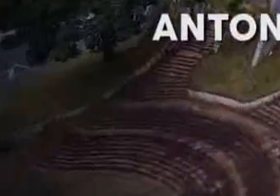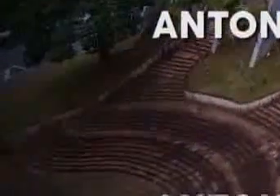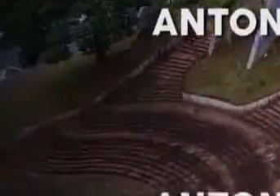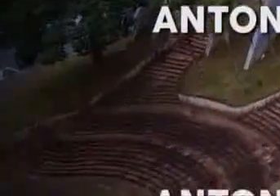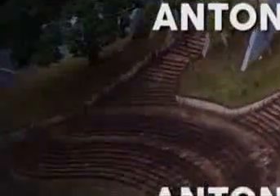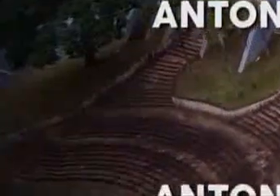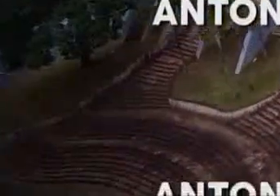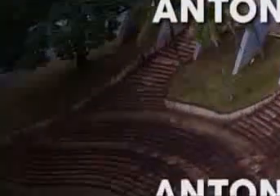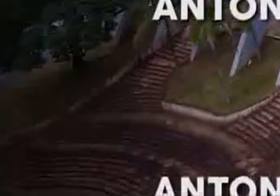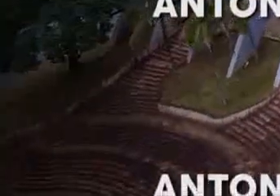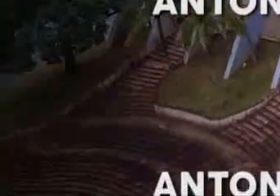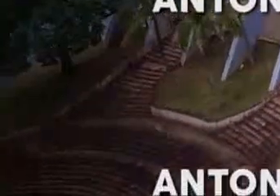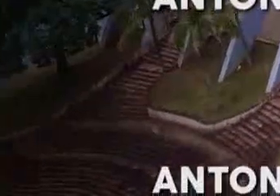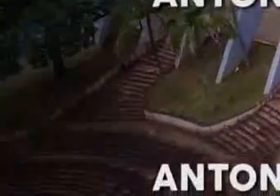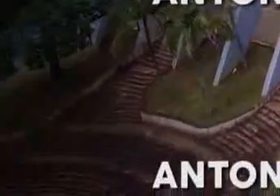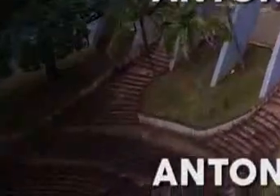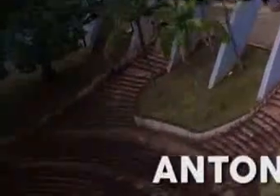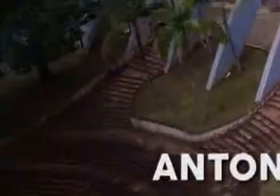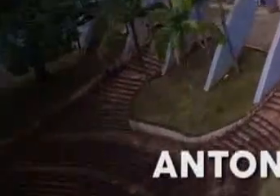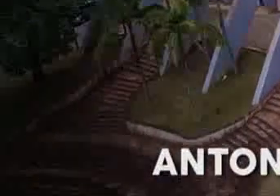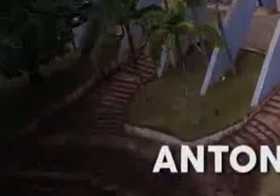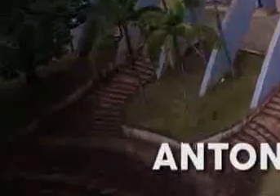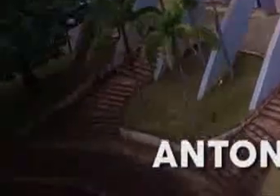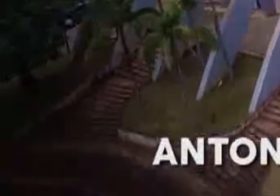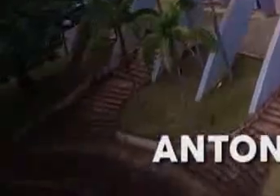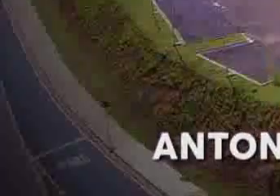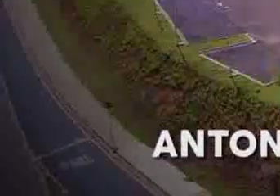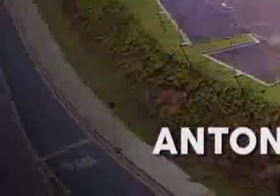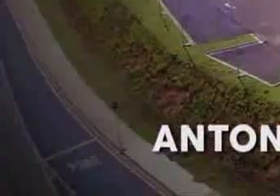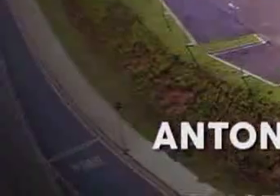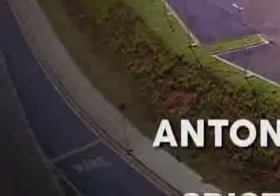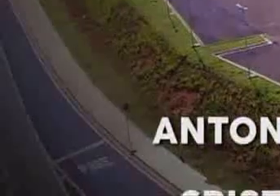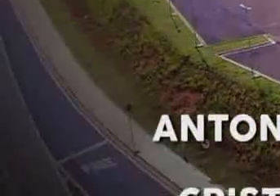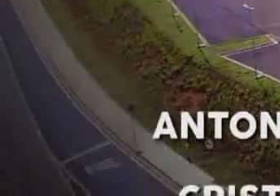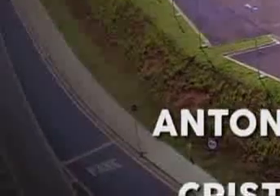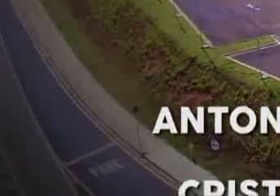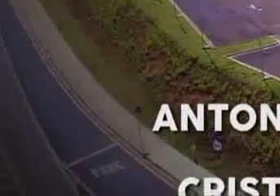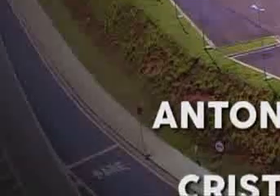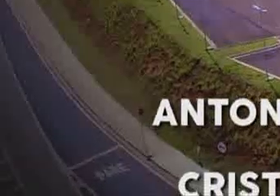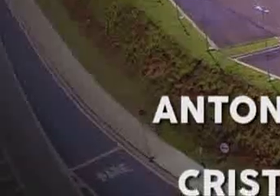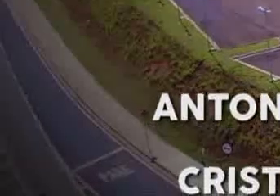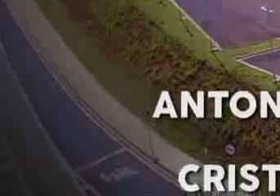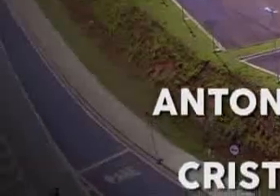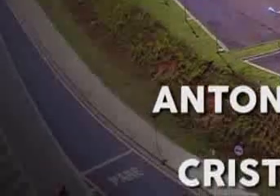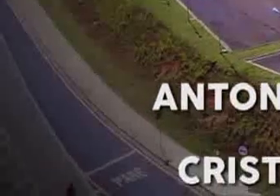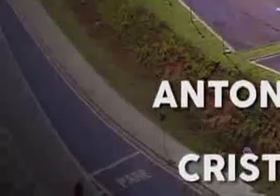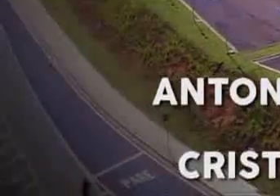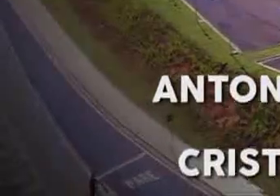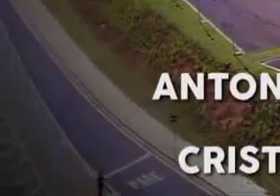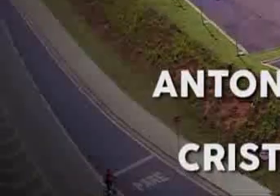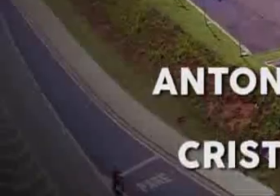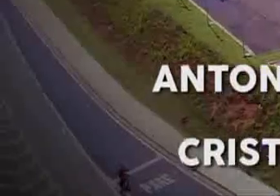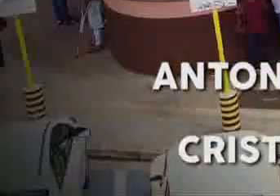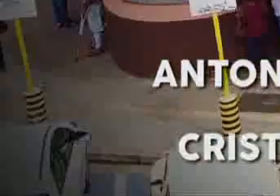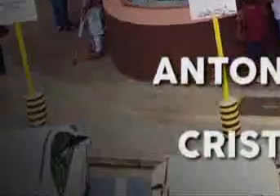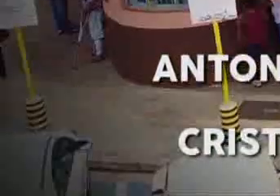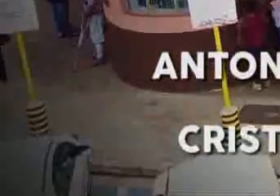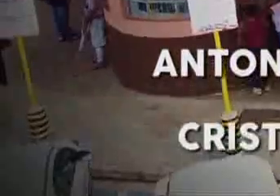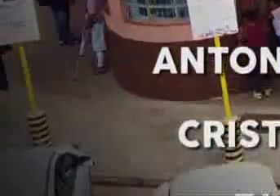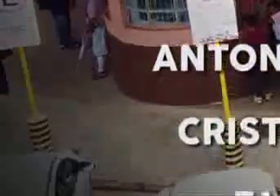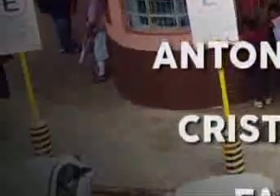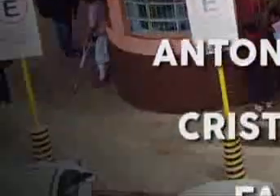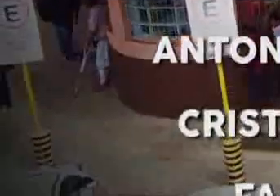pátria amada, colorada, salve, salve, Brasil, um sonho intenso, raio vive,